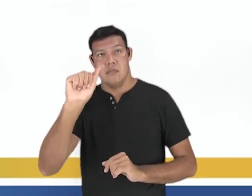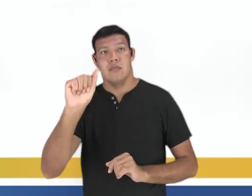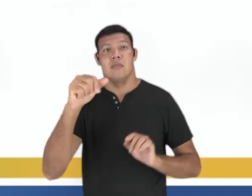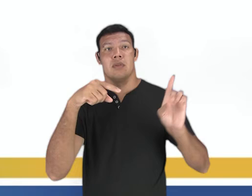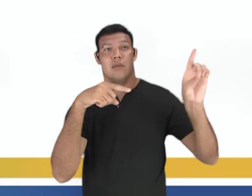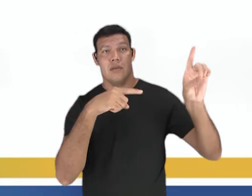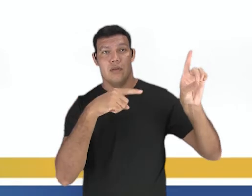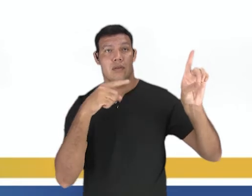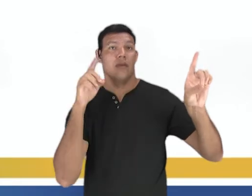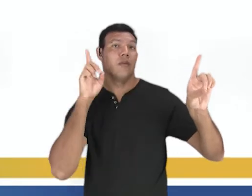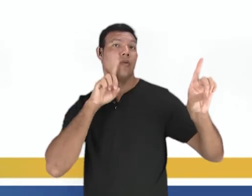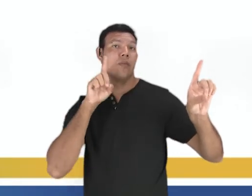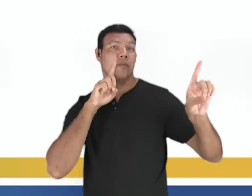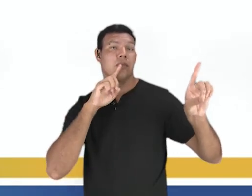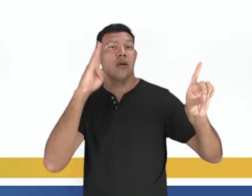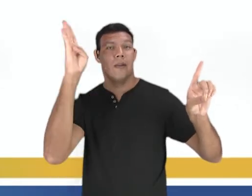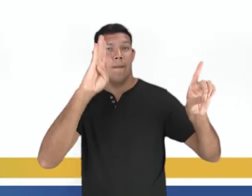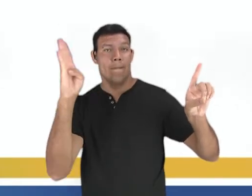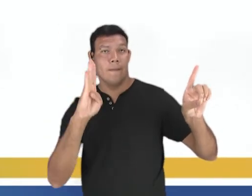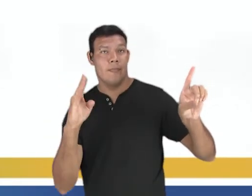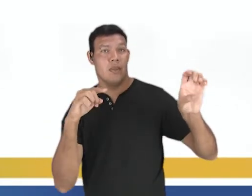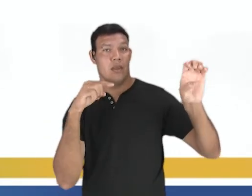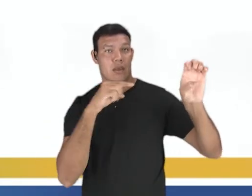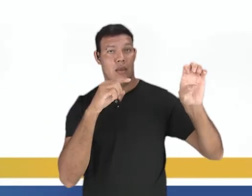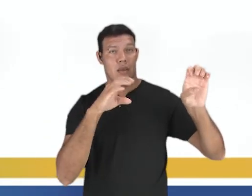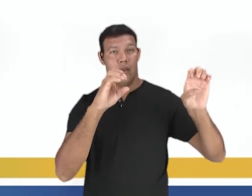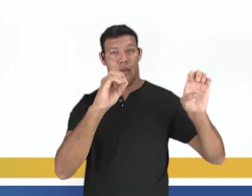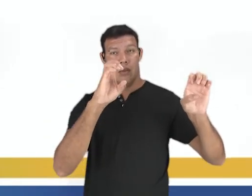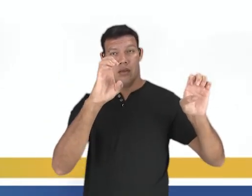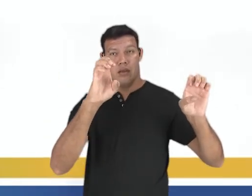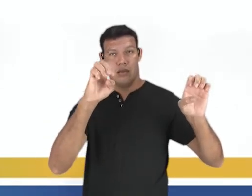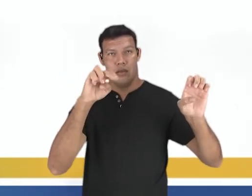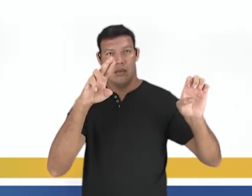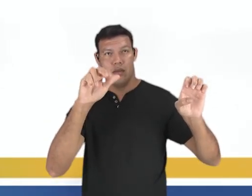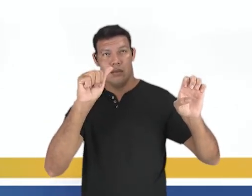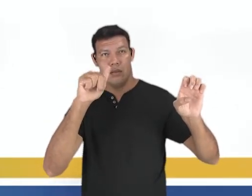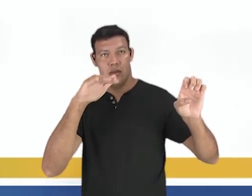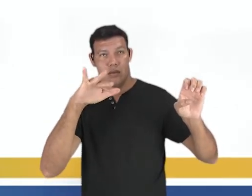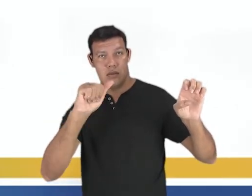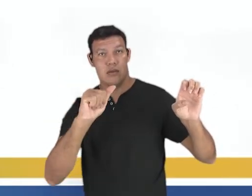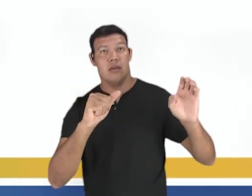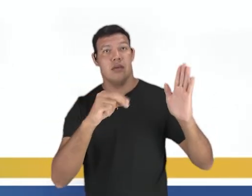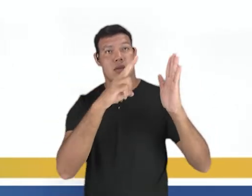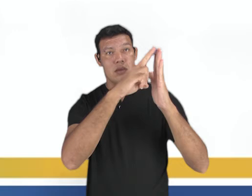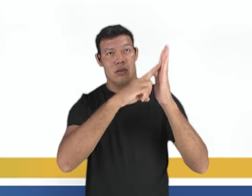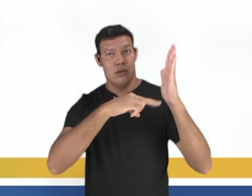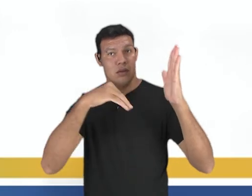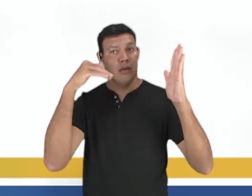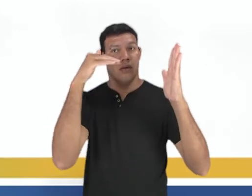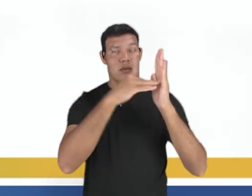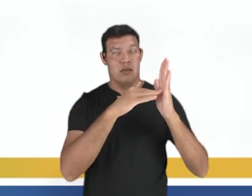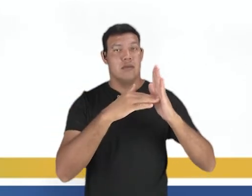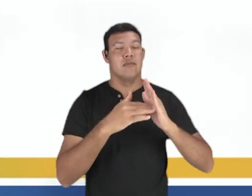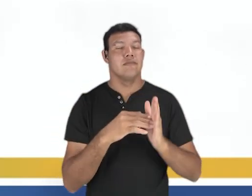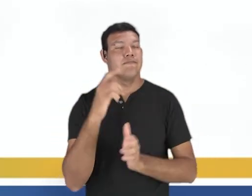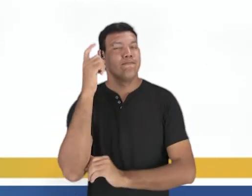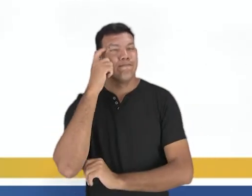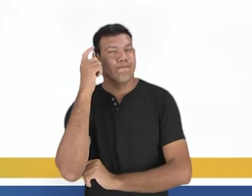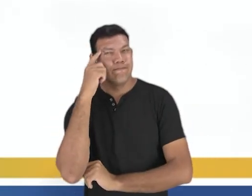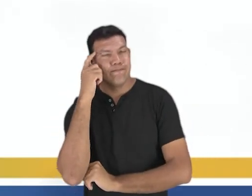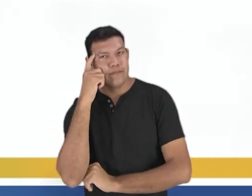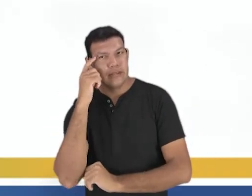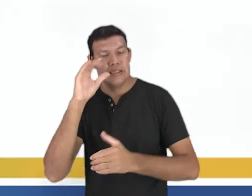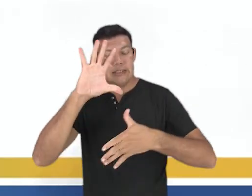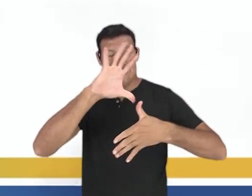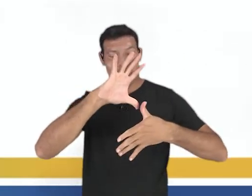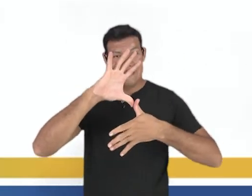Zelândia. Tempo para você pensar. Pensa bem. Se você tiver com o mapa perto, é facinho, né? É só